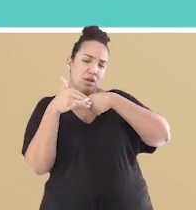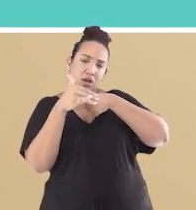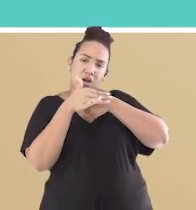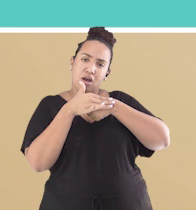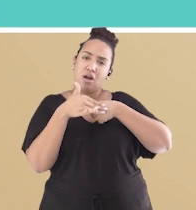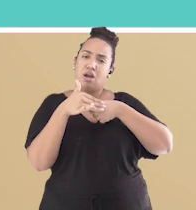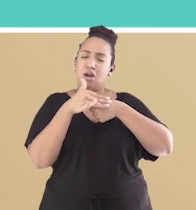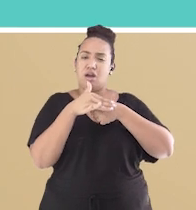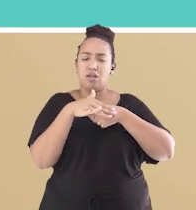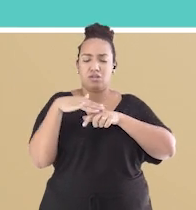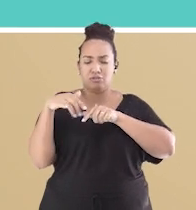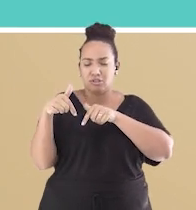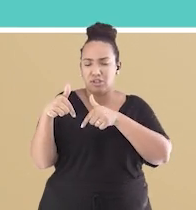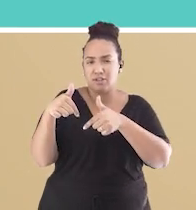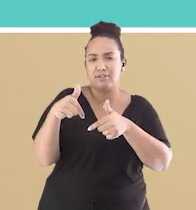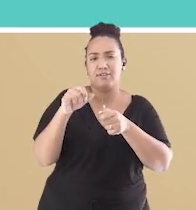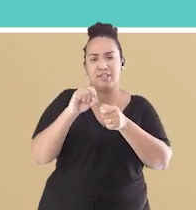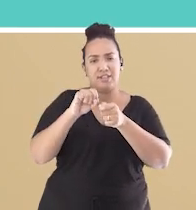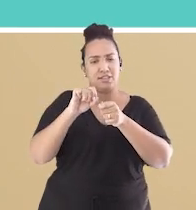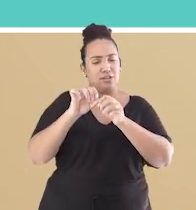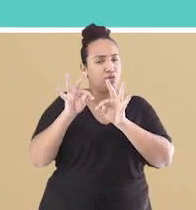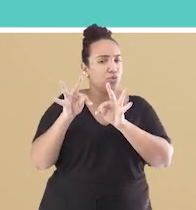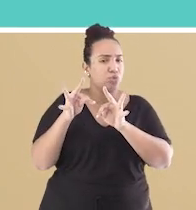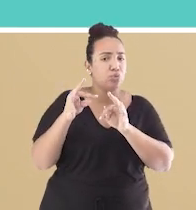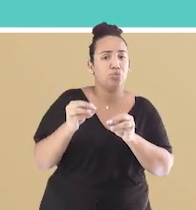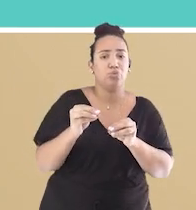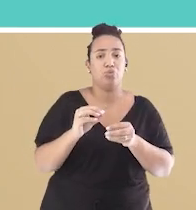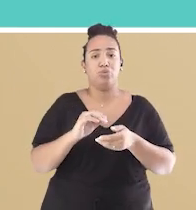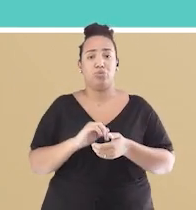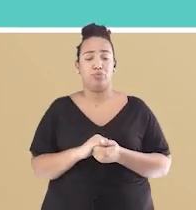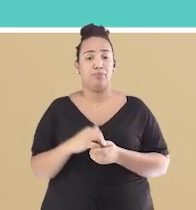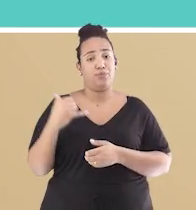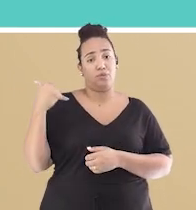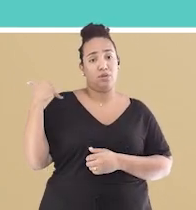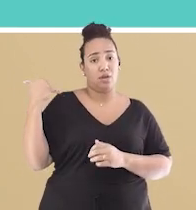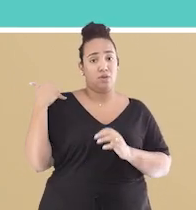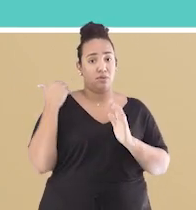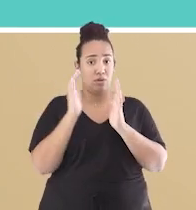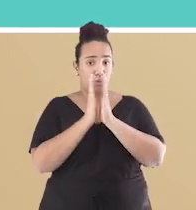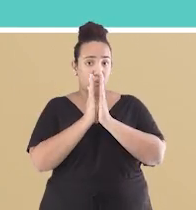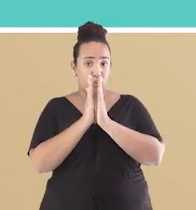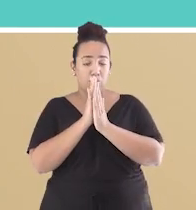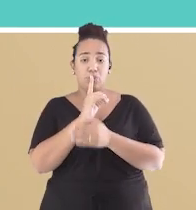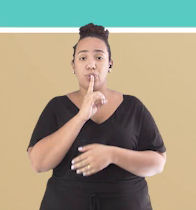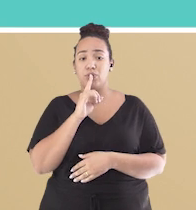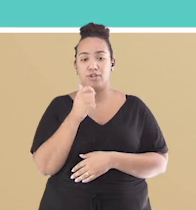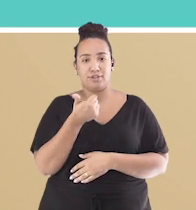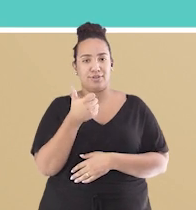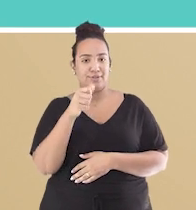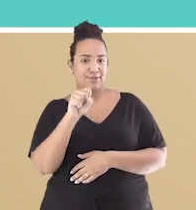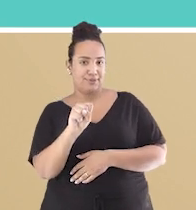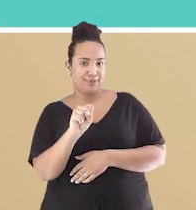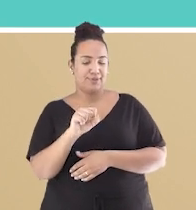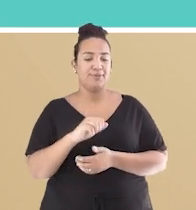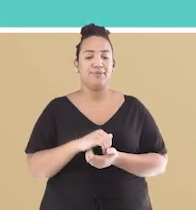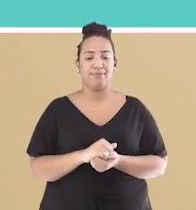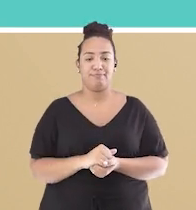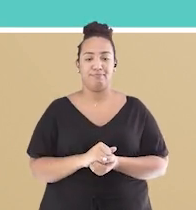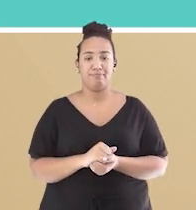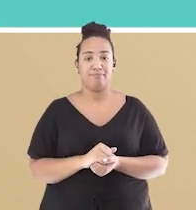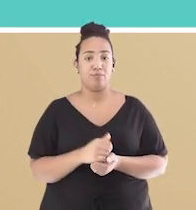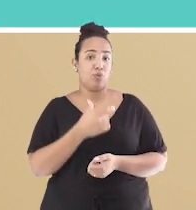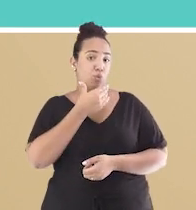anos, completavam primaveras, em geral 18. Os janotas, mesmo não sendo